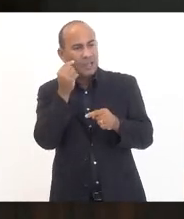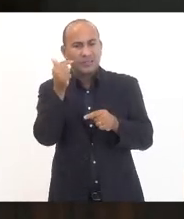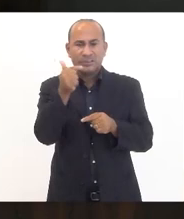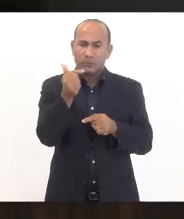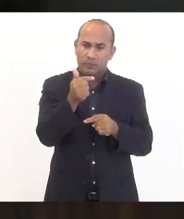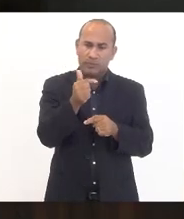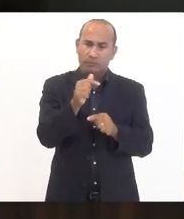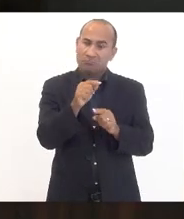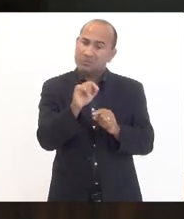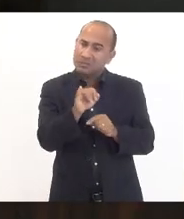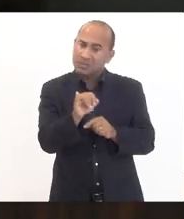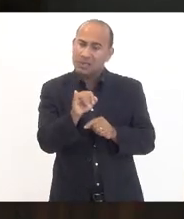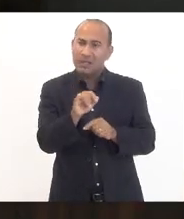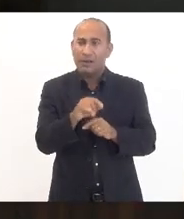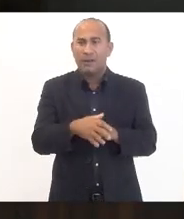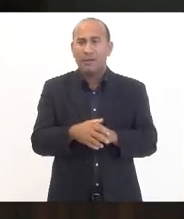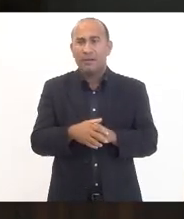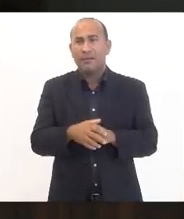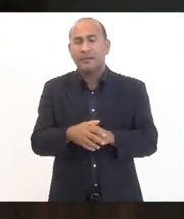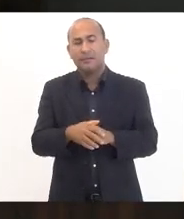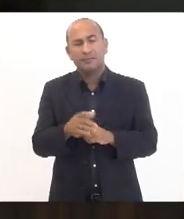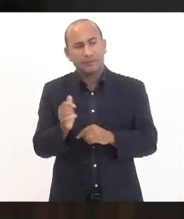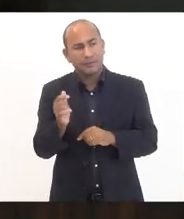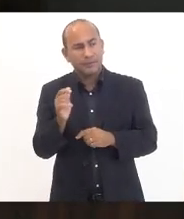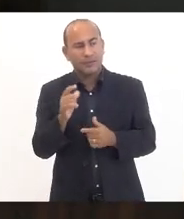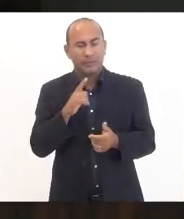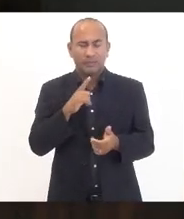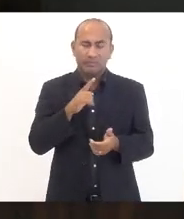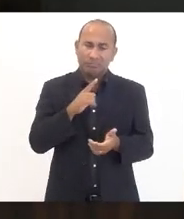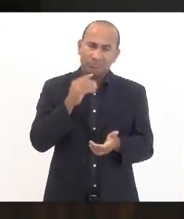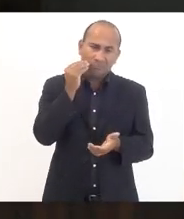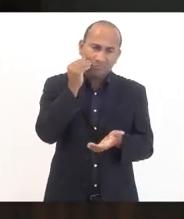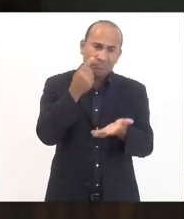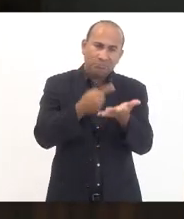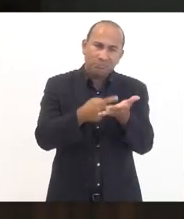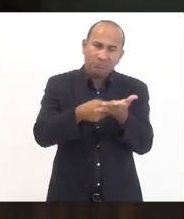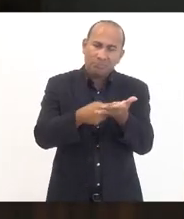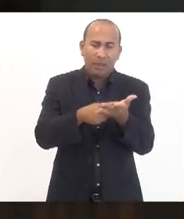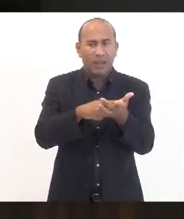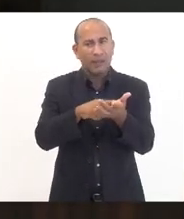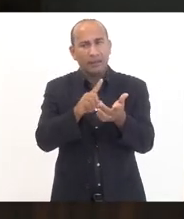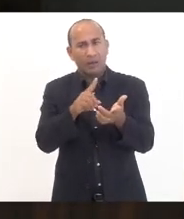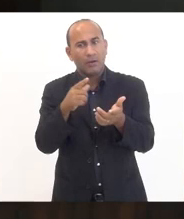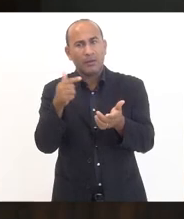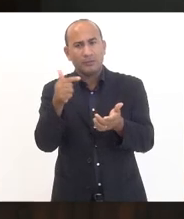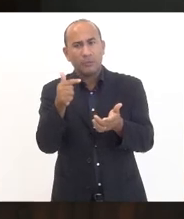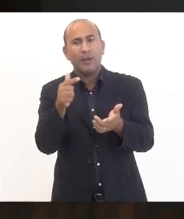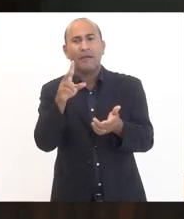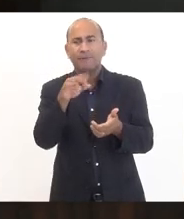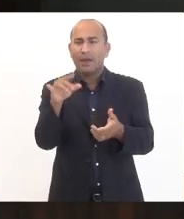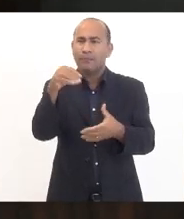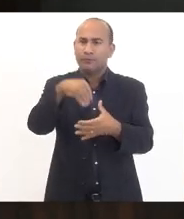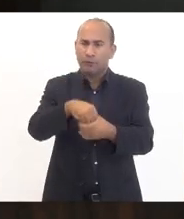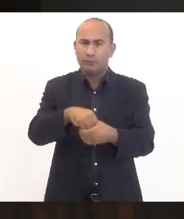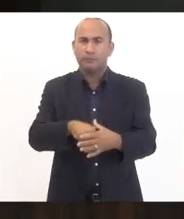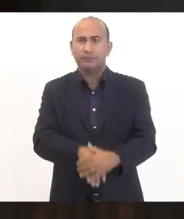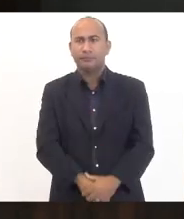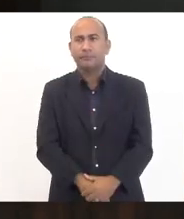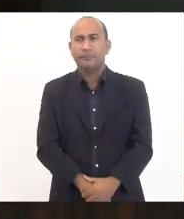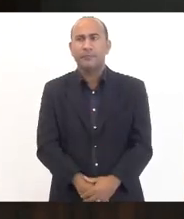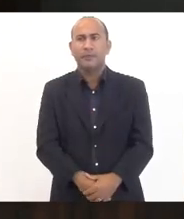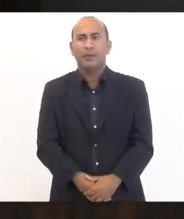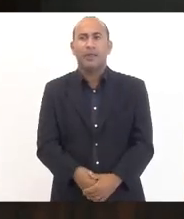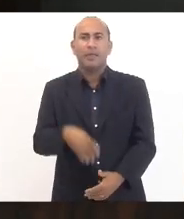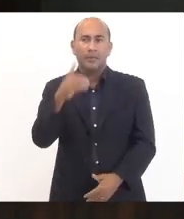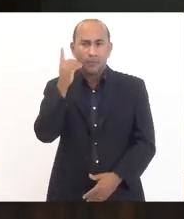não vamos tentar um acordo, se não, na segunda vamos pro voto. Chamar a atenção dos senhores parlamentares que